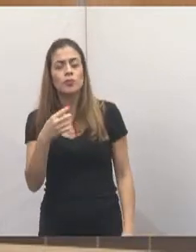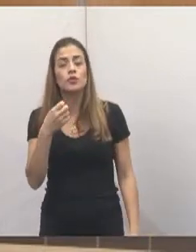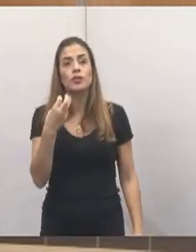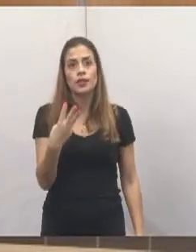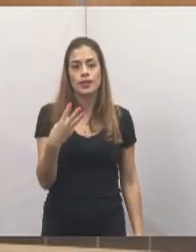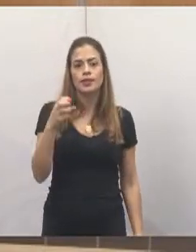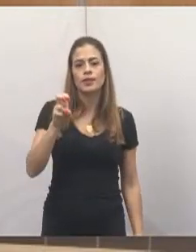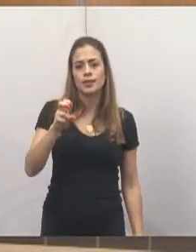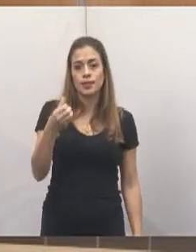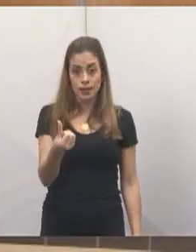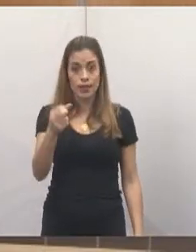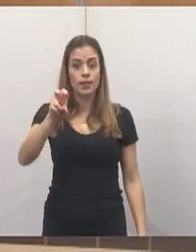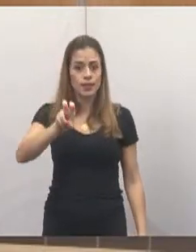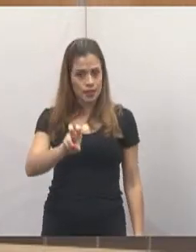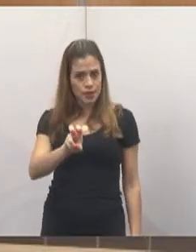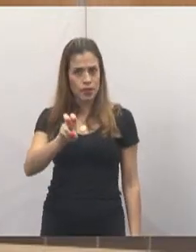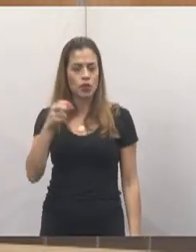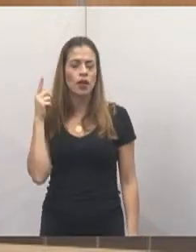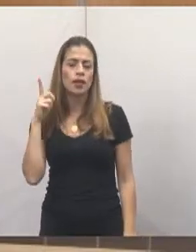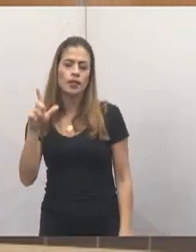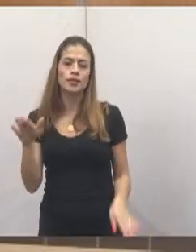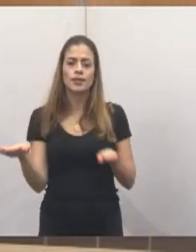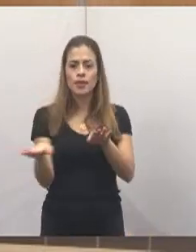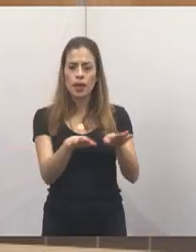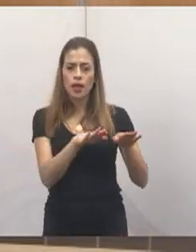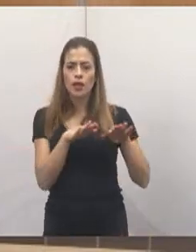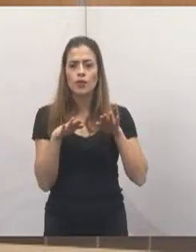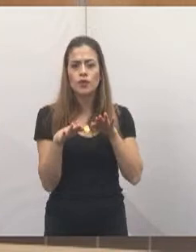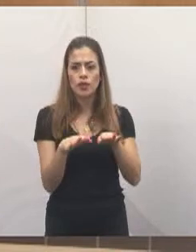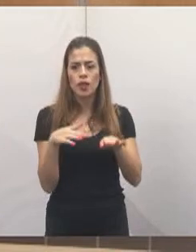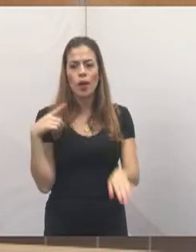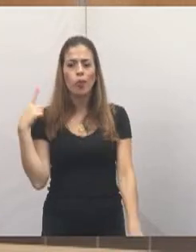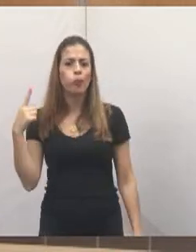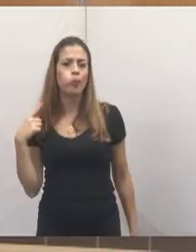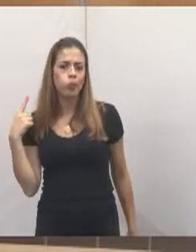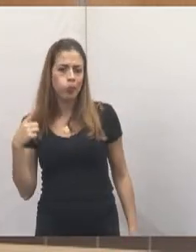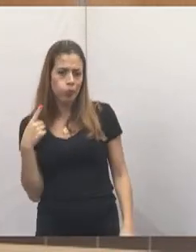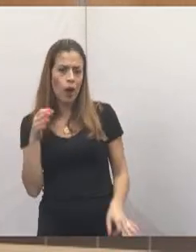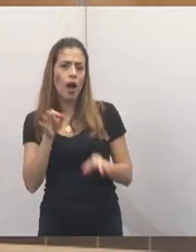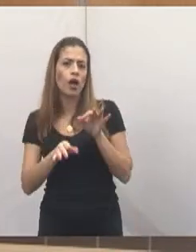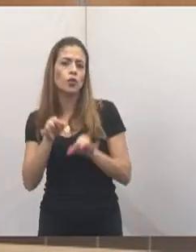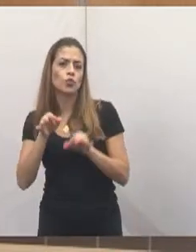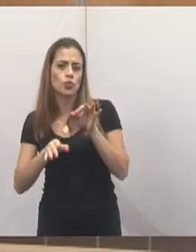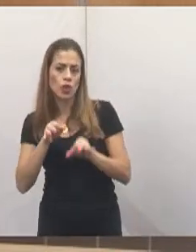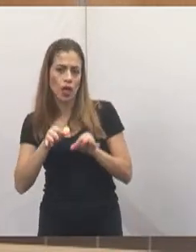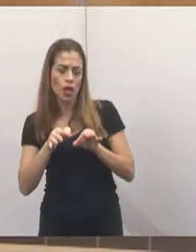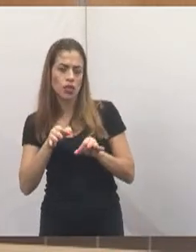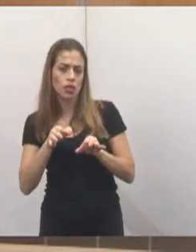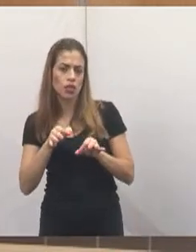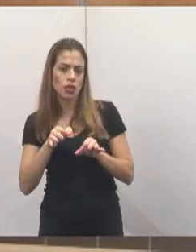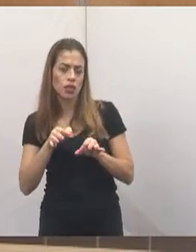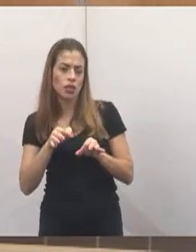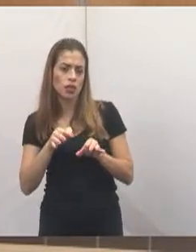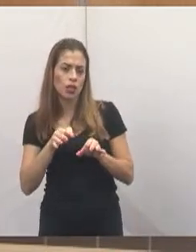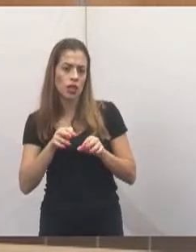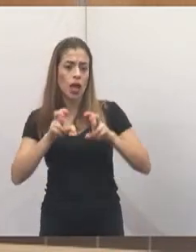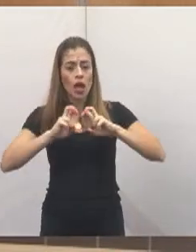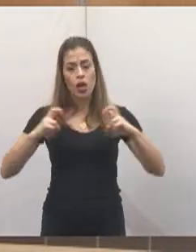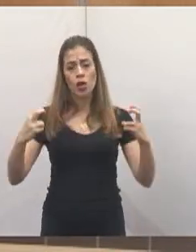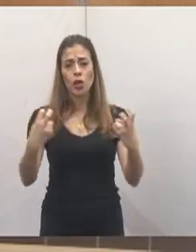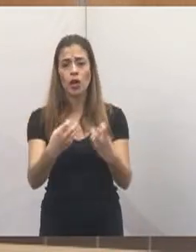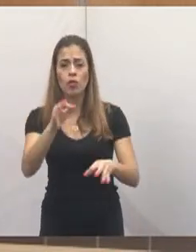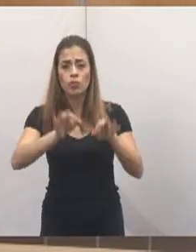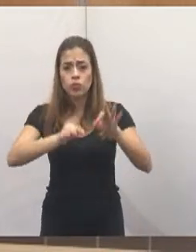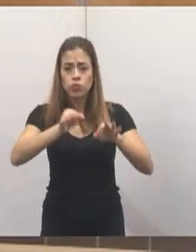14.365, garantia de igualdade entre advogados e juízes em audiências, que é a Lei